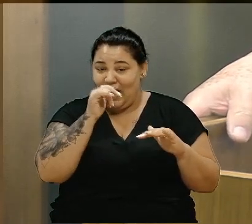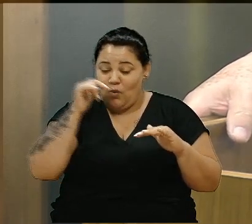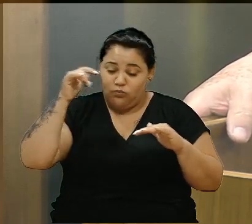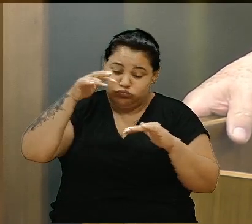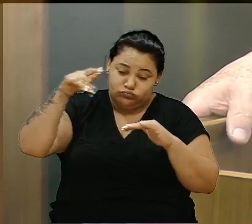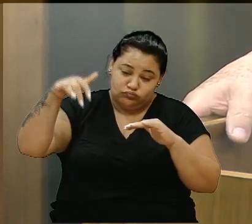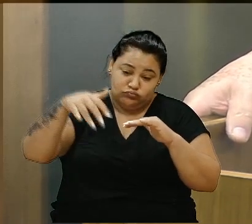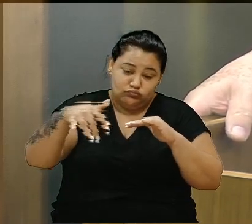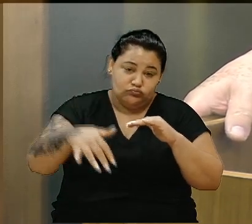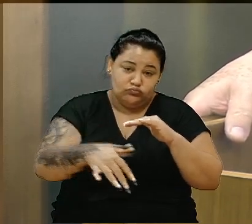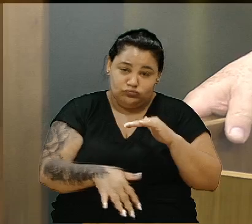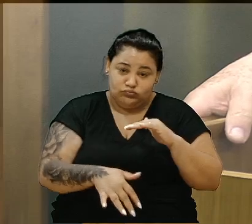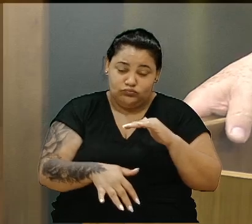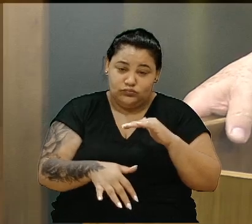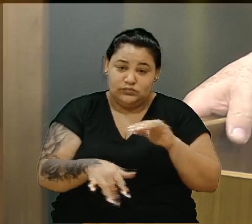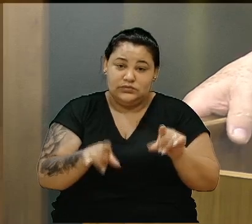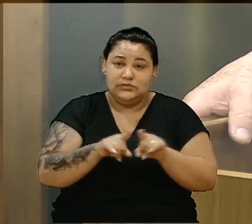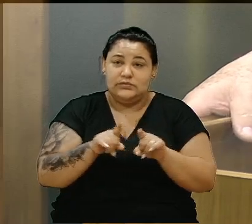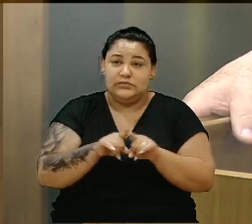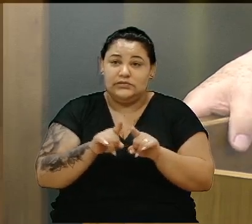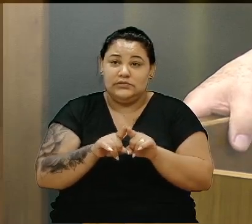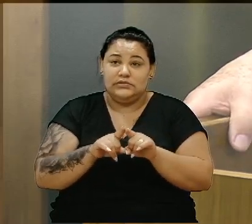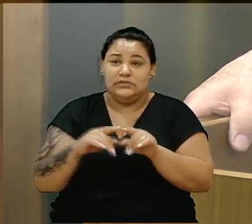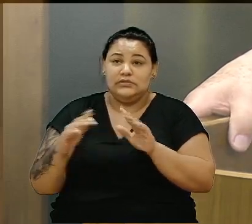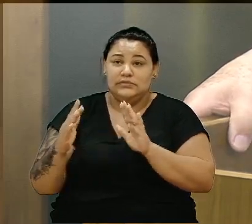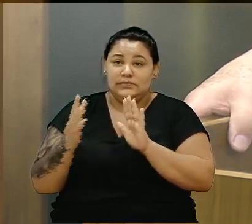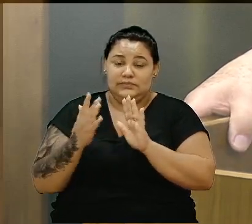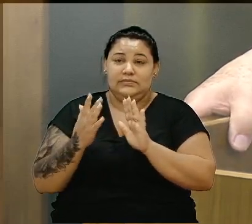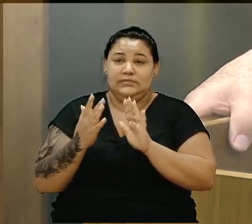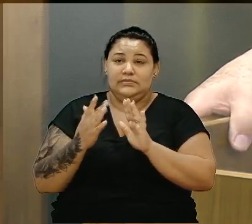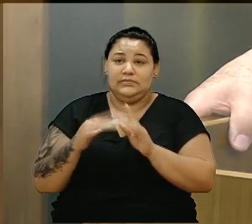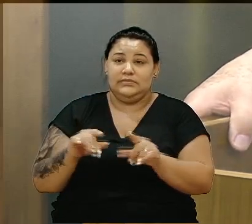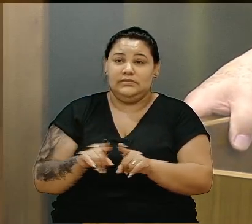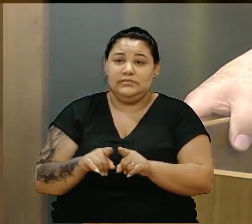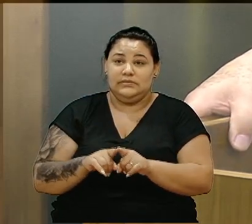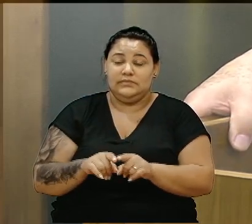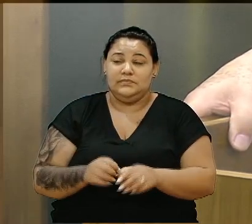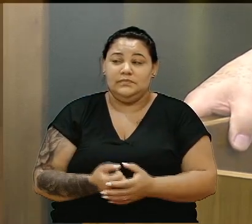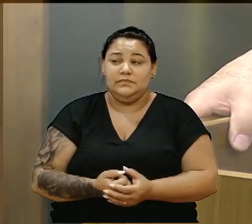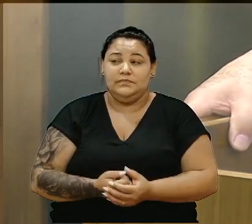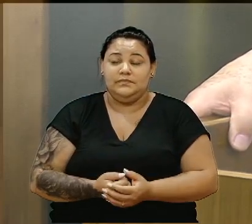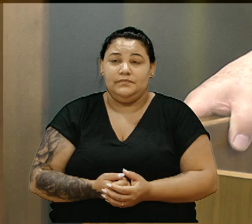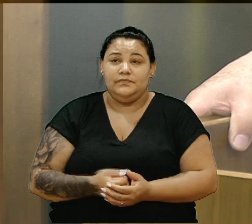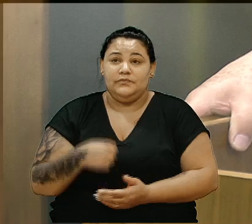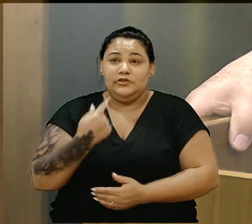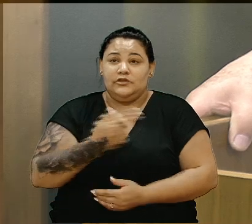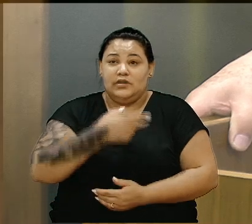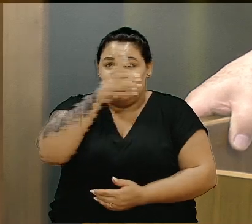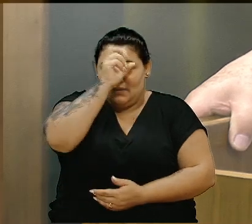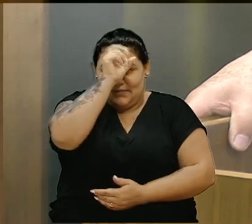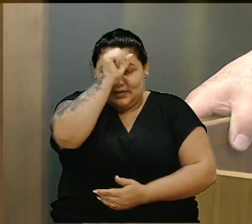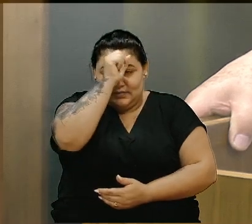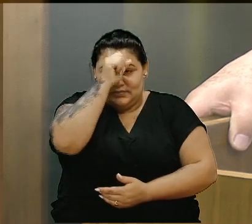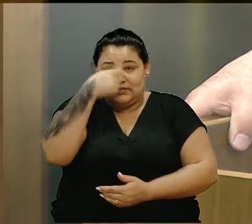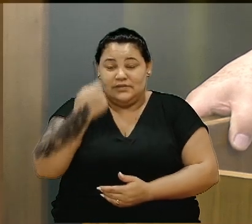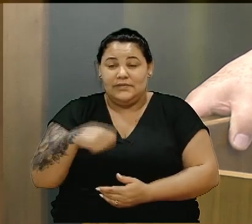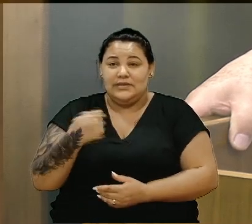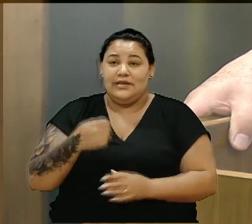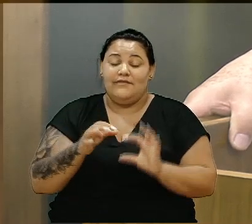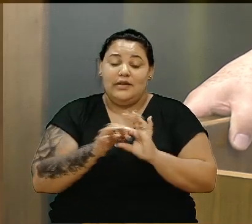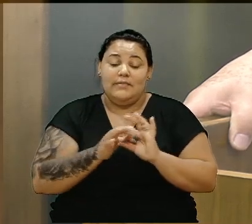e da represa, que passava por cima do vertedouro, né, a gente aprendeu que tinha que deixar a